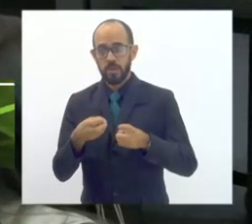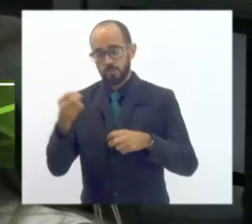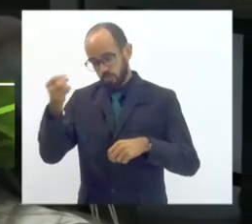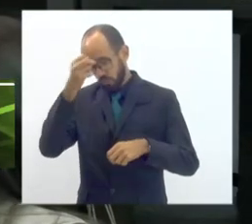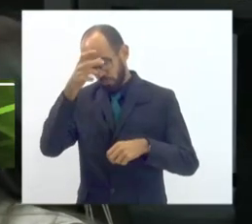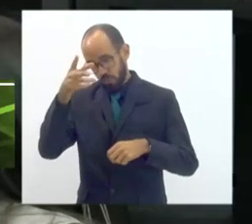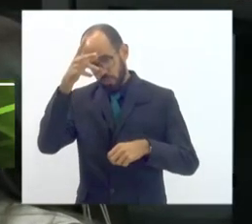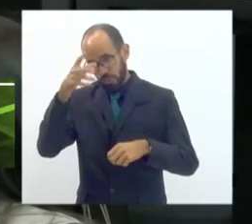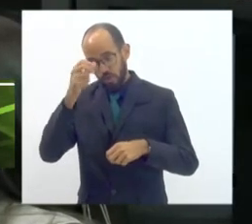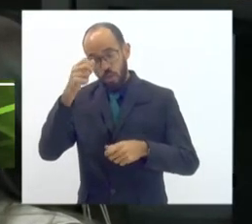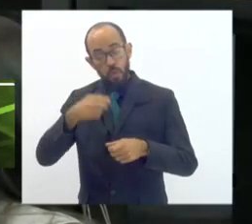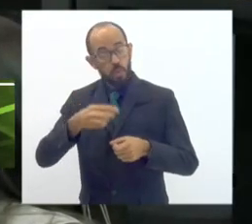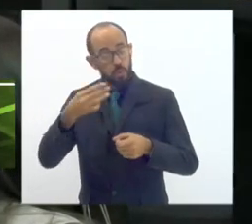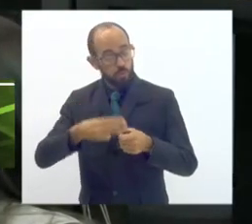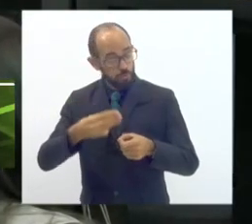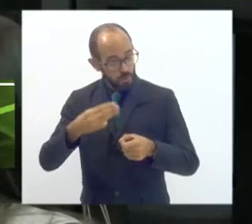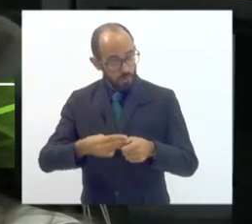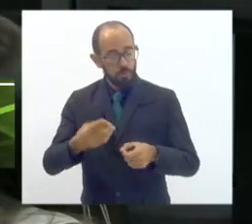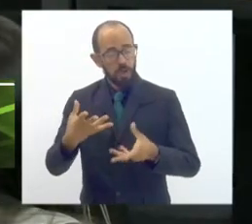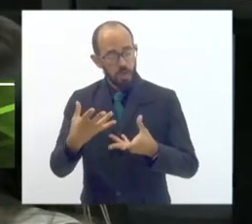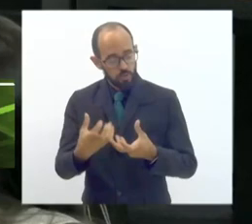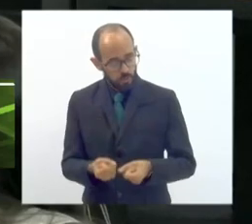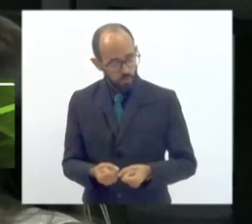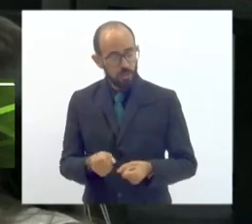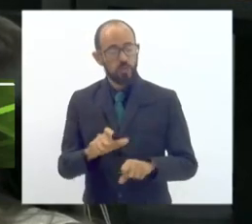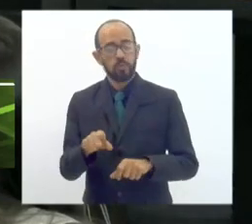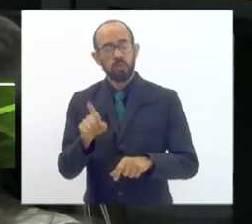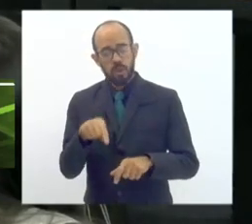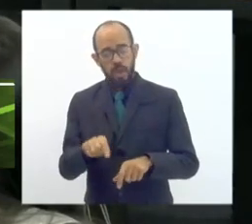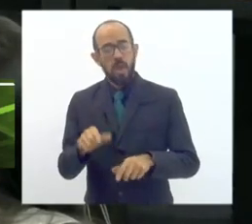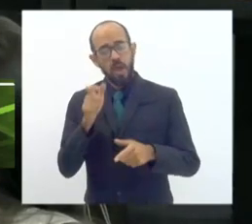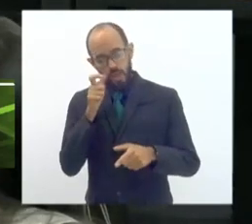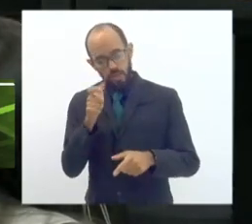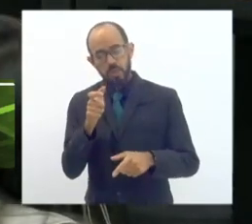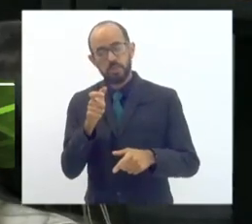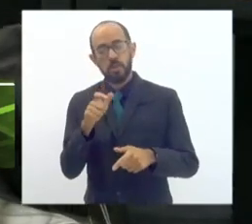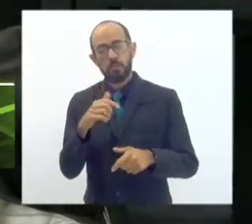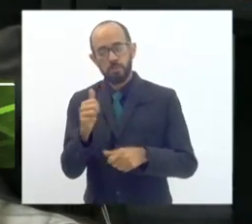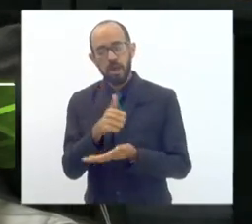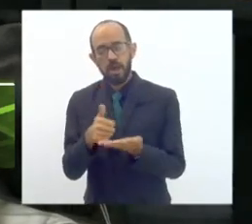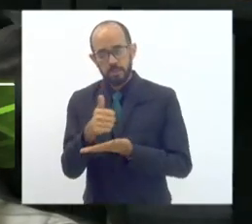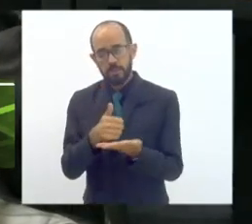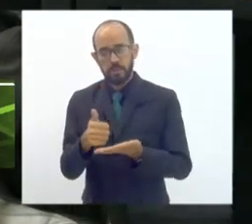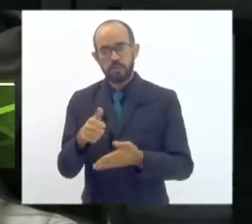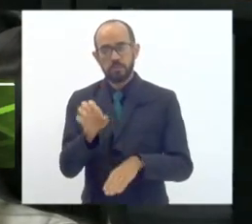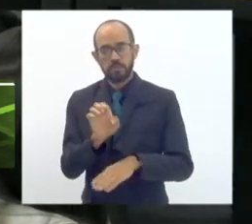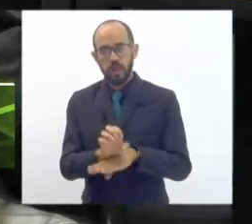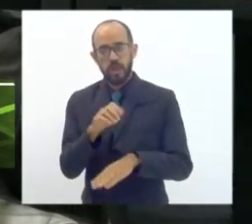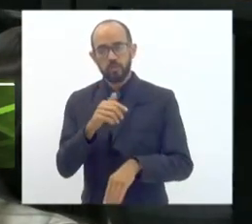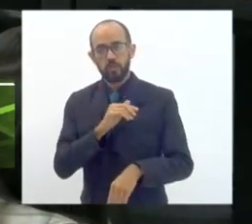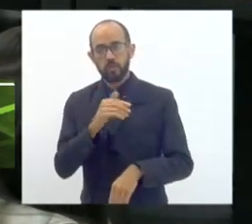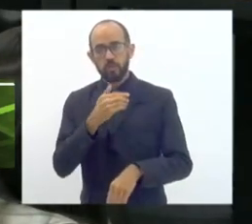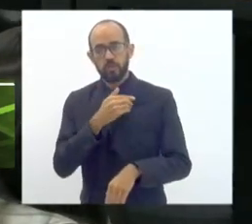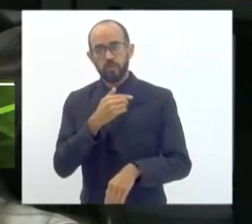municípios assumindo, que é missão sua, atenção básica, os estados e o governo federal com